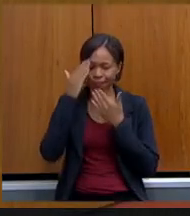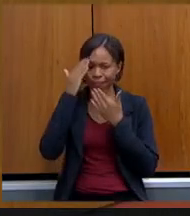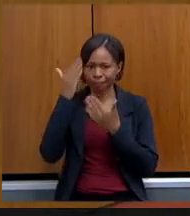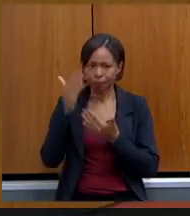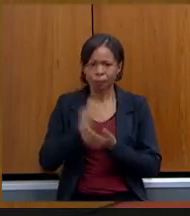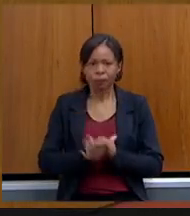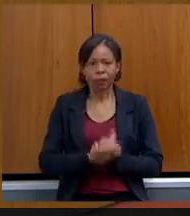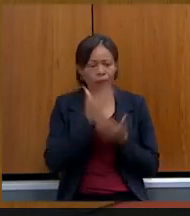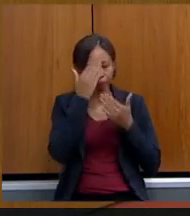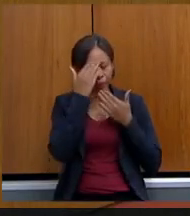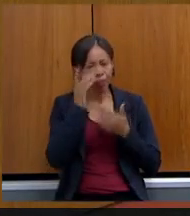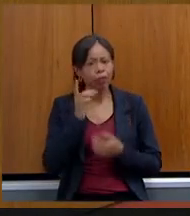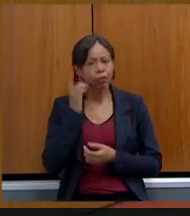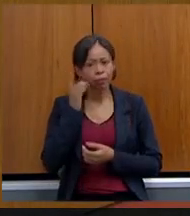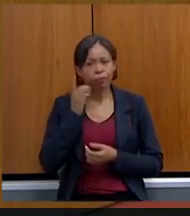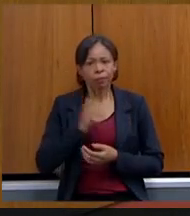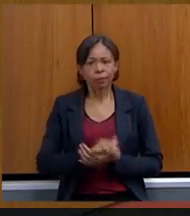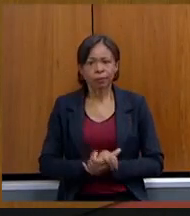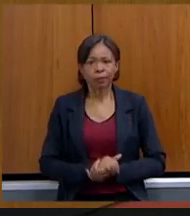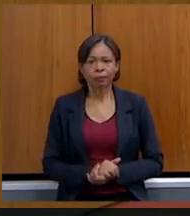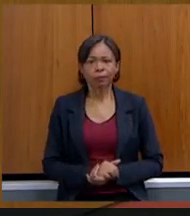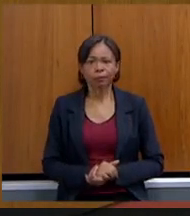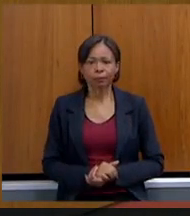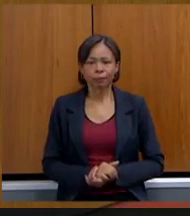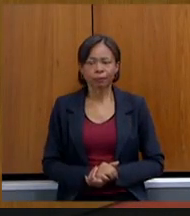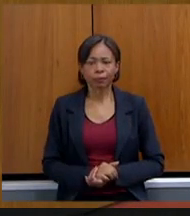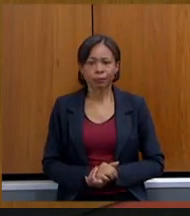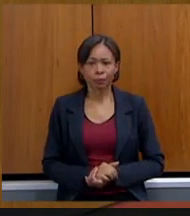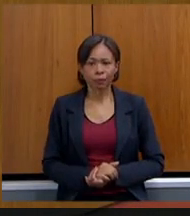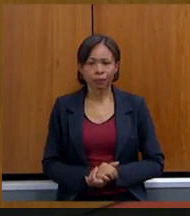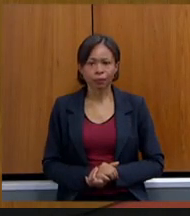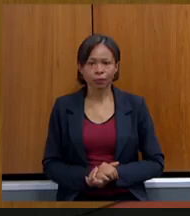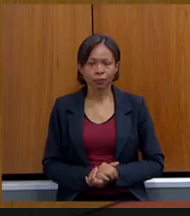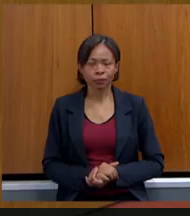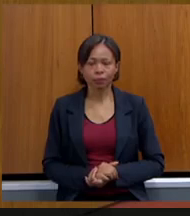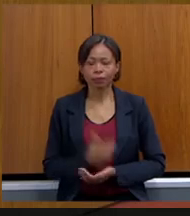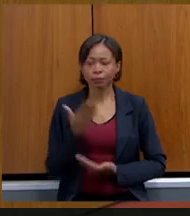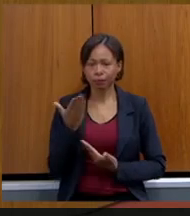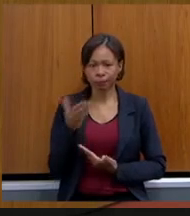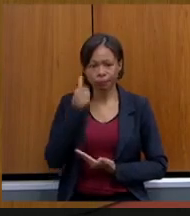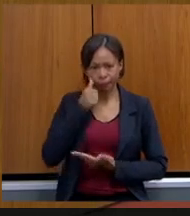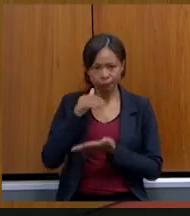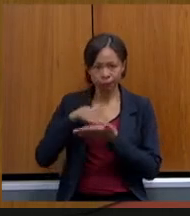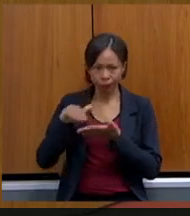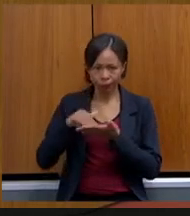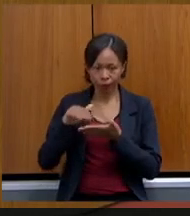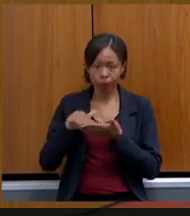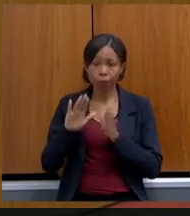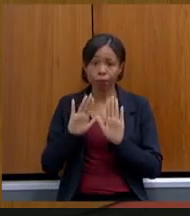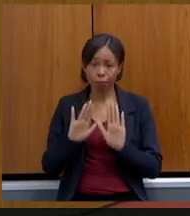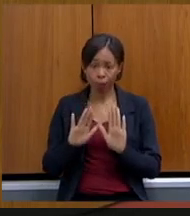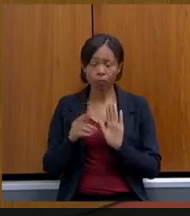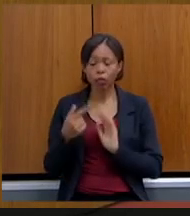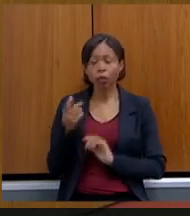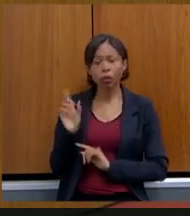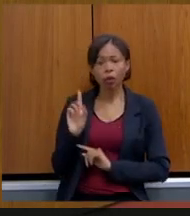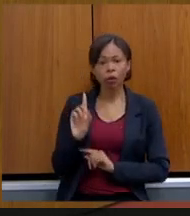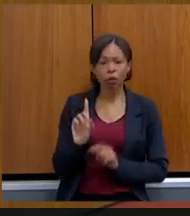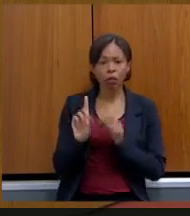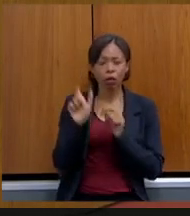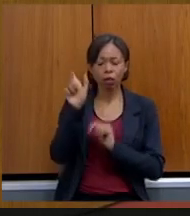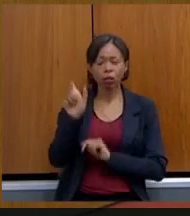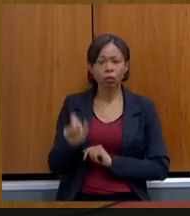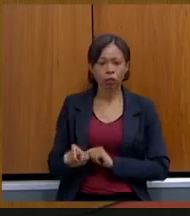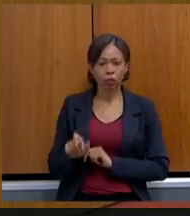obrigado Deputado é por passar para as considerações a secretária mas antes me permitam registrar a presença do deputado